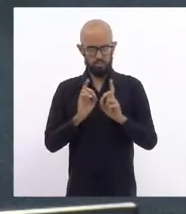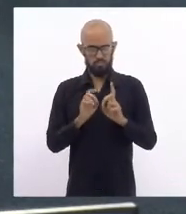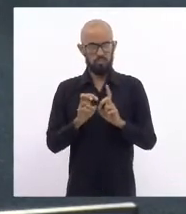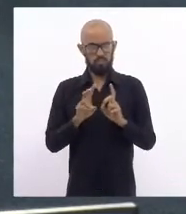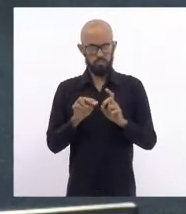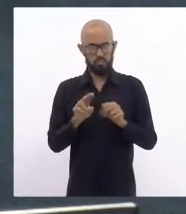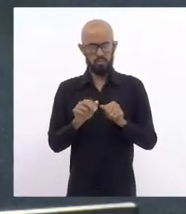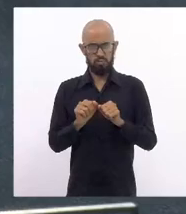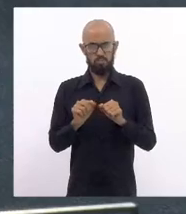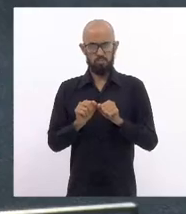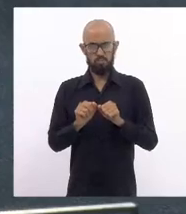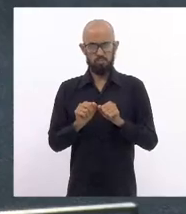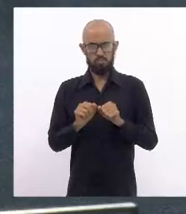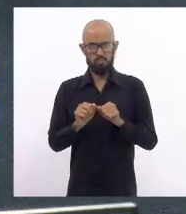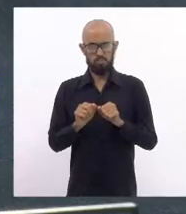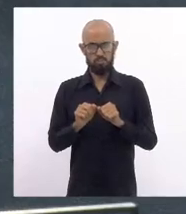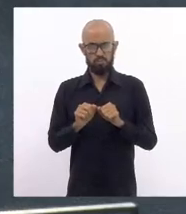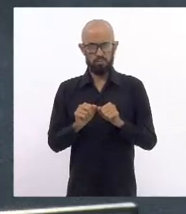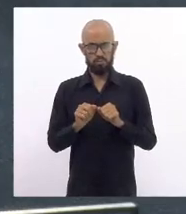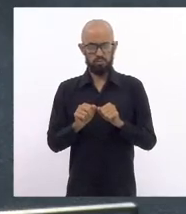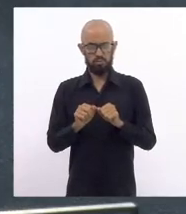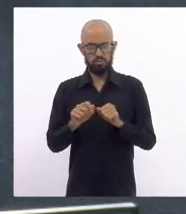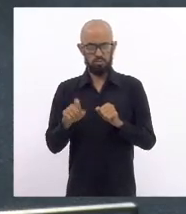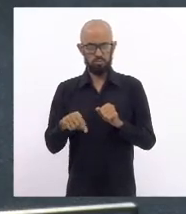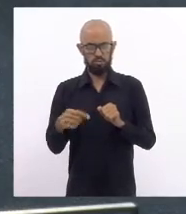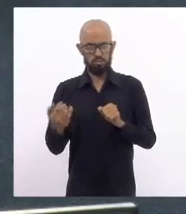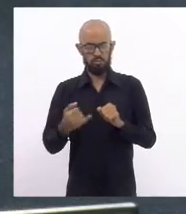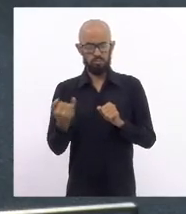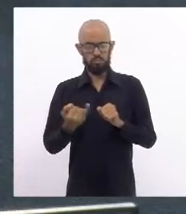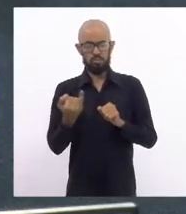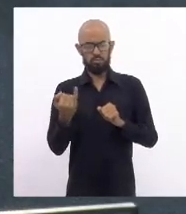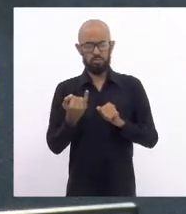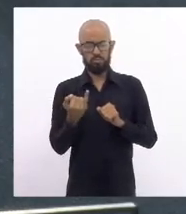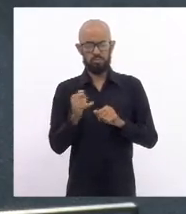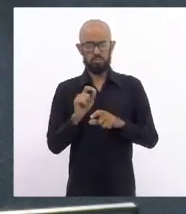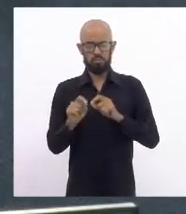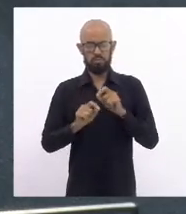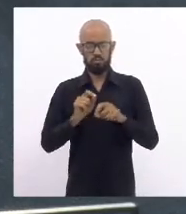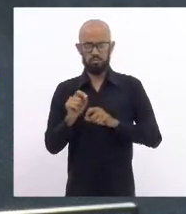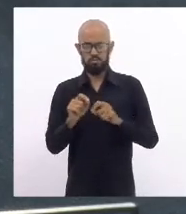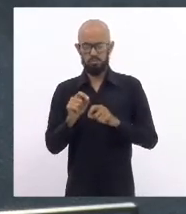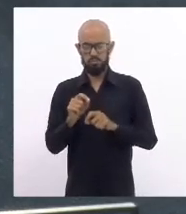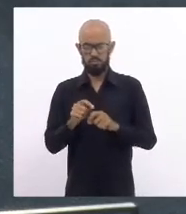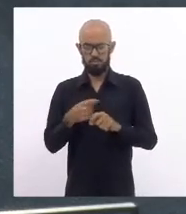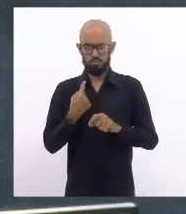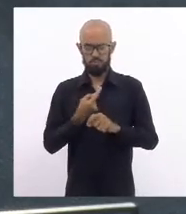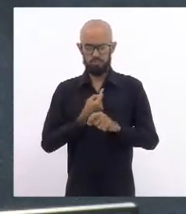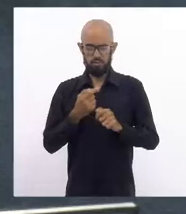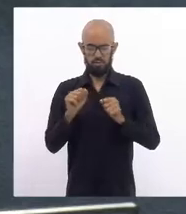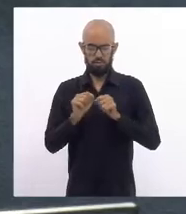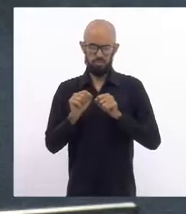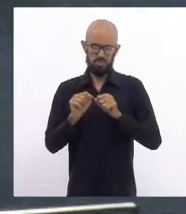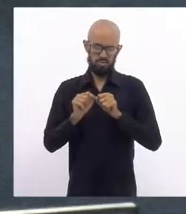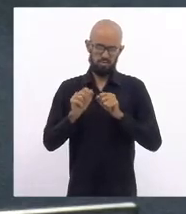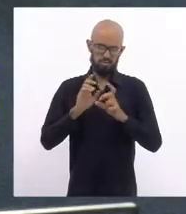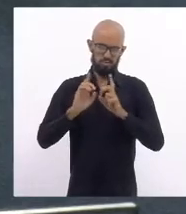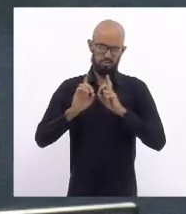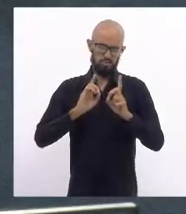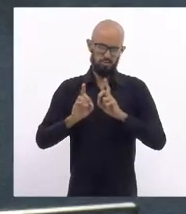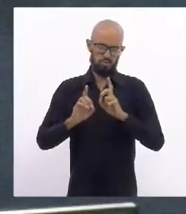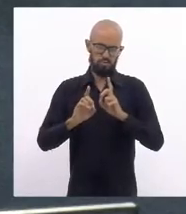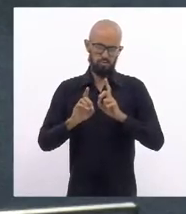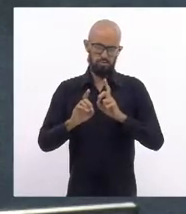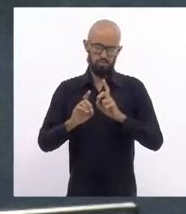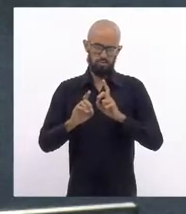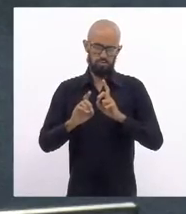esse debate. Então, é importantíssimo que a gente olhe, faça a discussão que tenha que fazer.